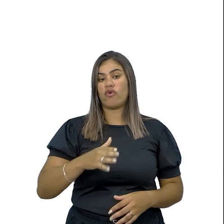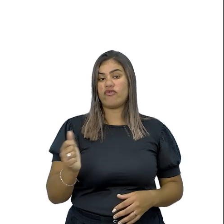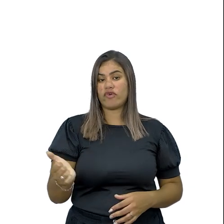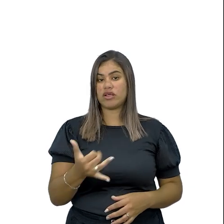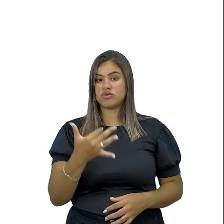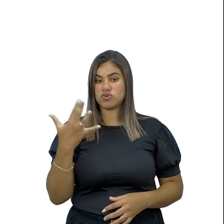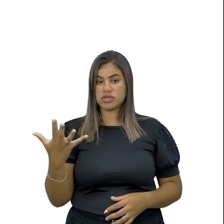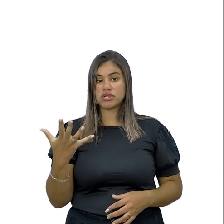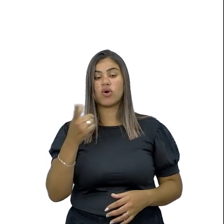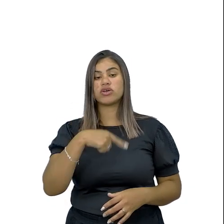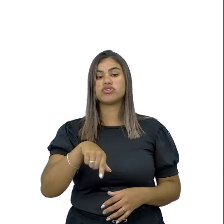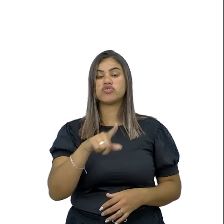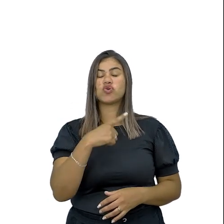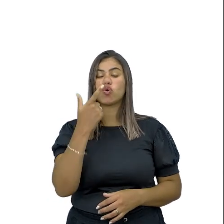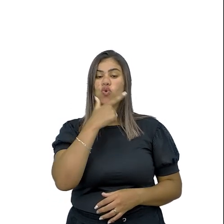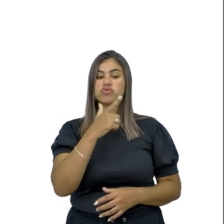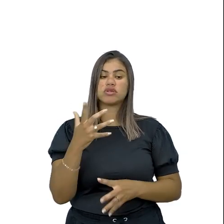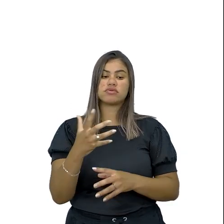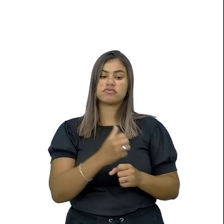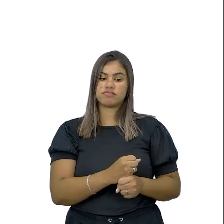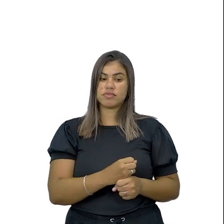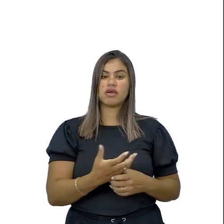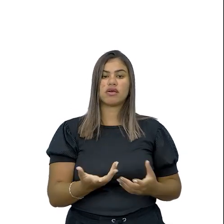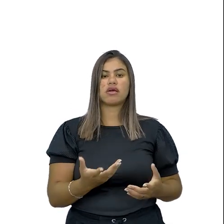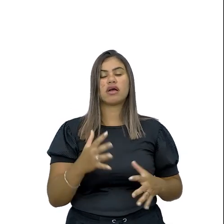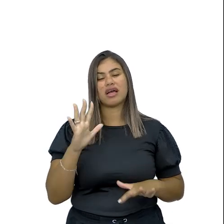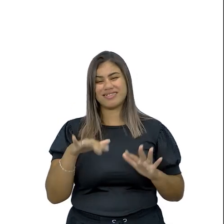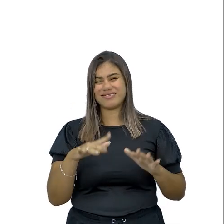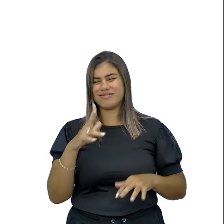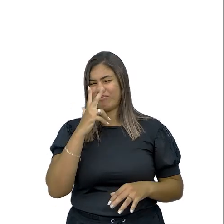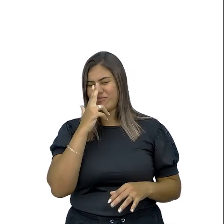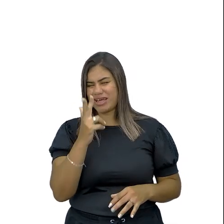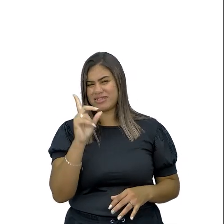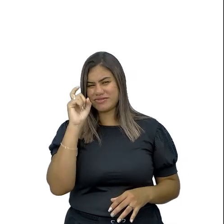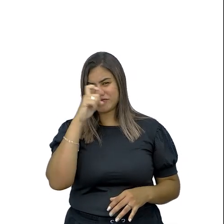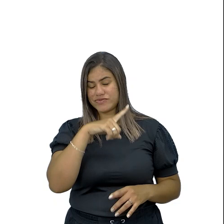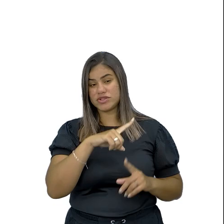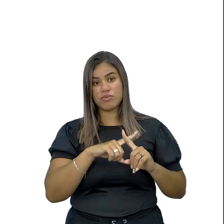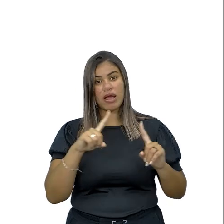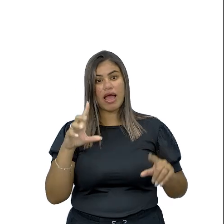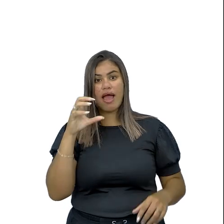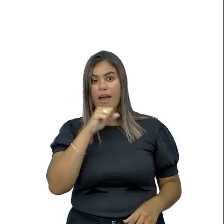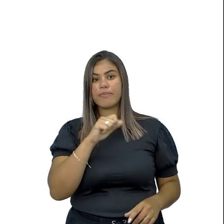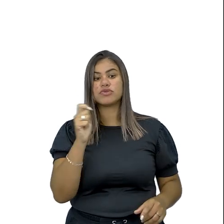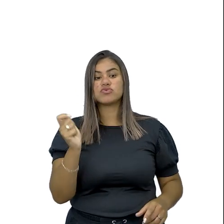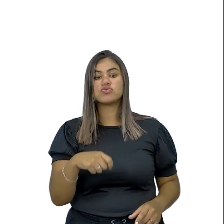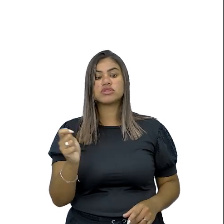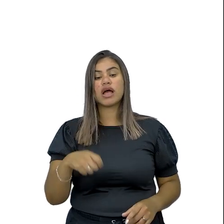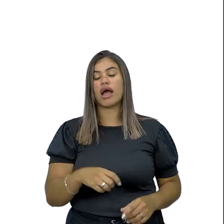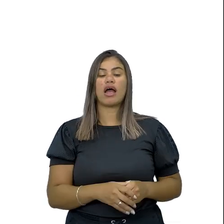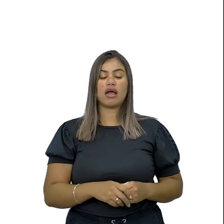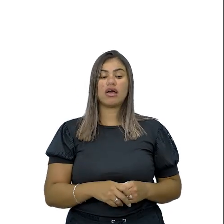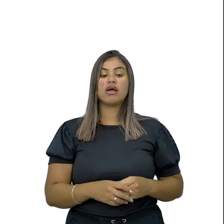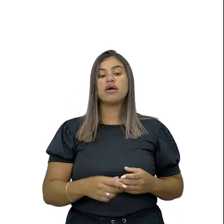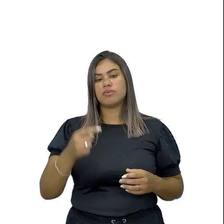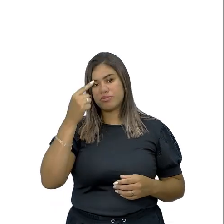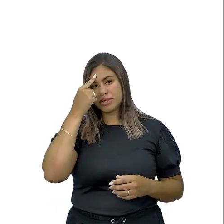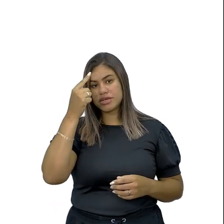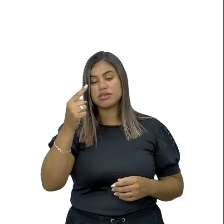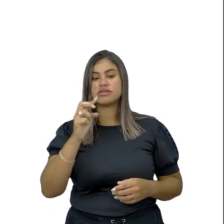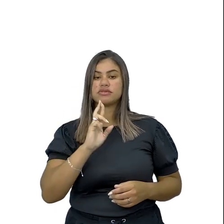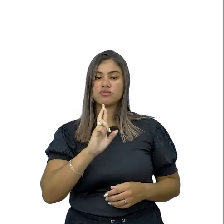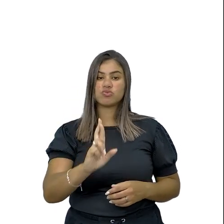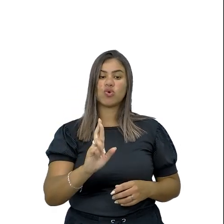estudamos, é possível resolver cálculos aparentemente trabalhosos de maneira rápida e eficiente, Pense sobre isso e determine o valor